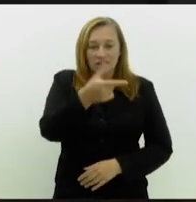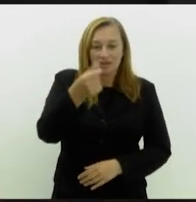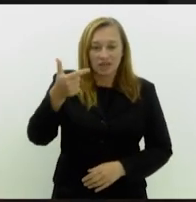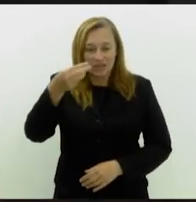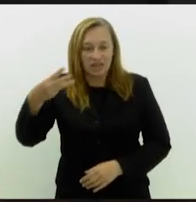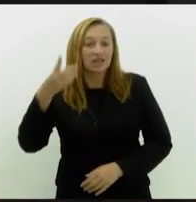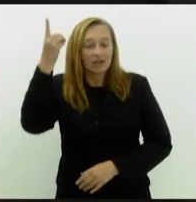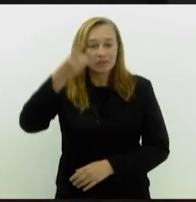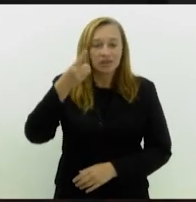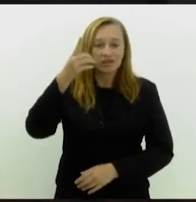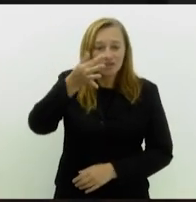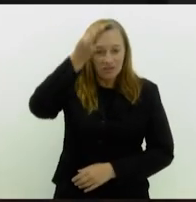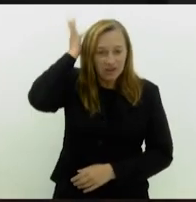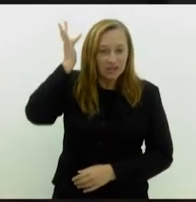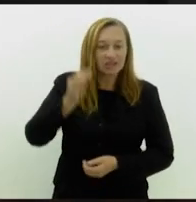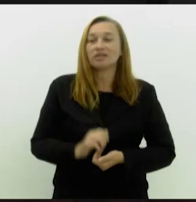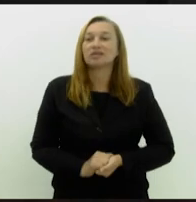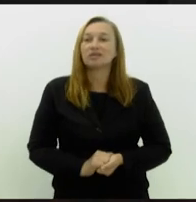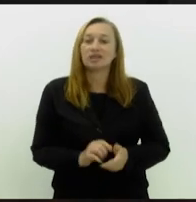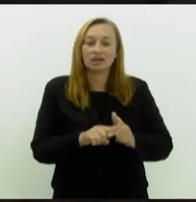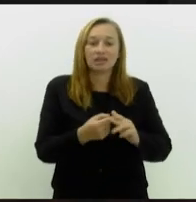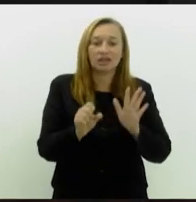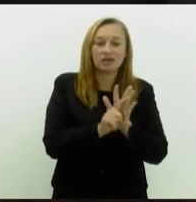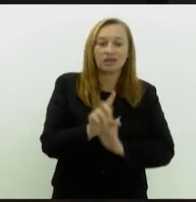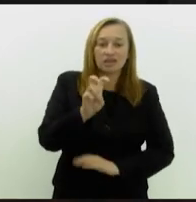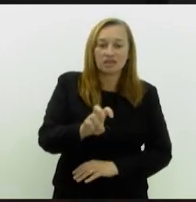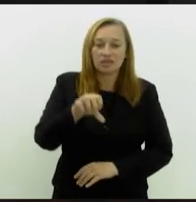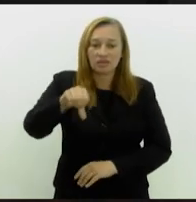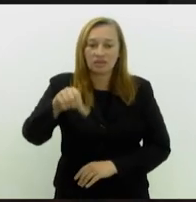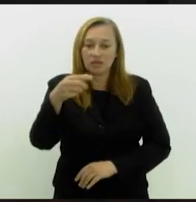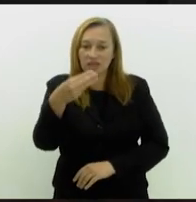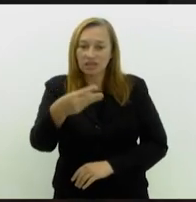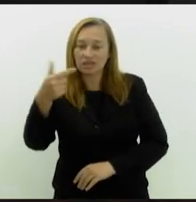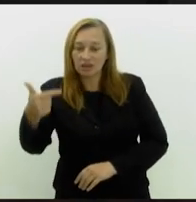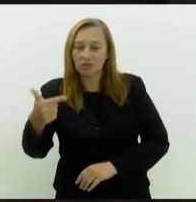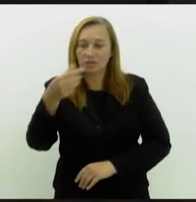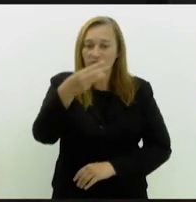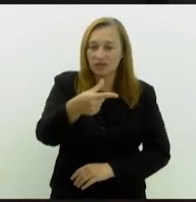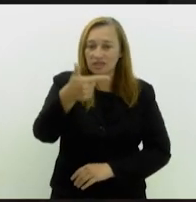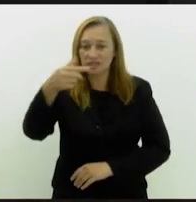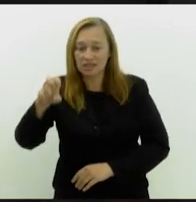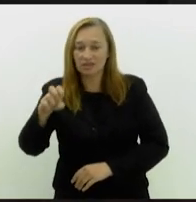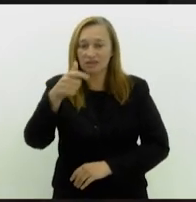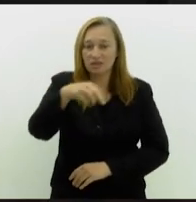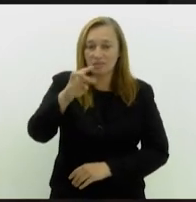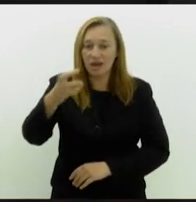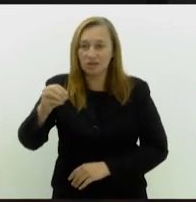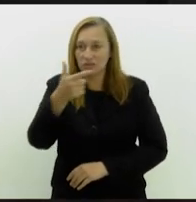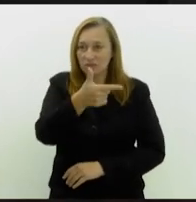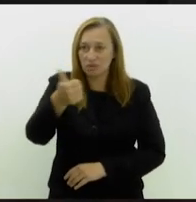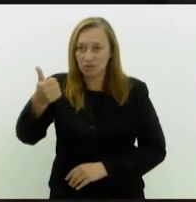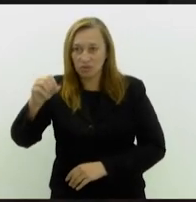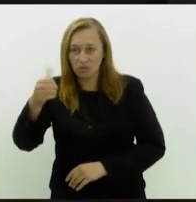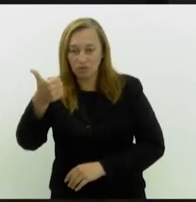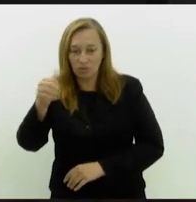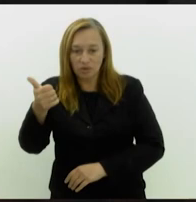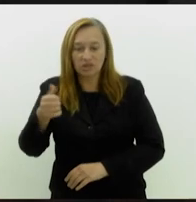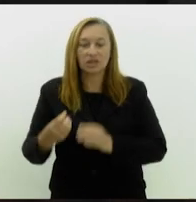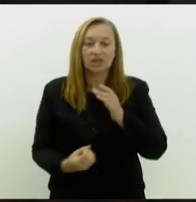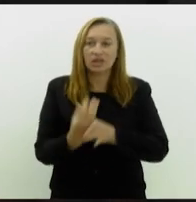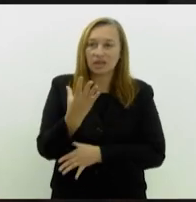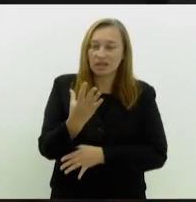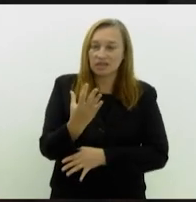de autoria do deputado Fred Pacheco que altera a lei 5931 de 25 de março de 2011 que dispõe sobre a